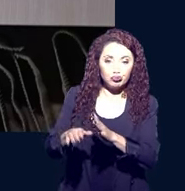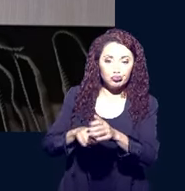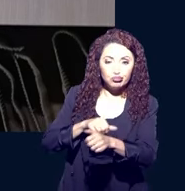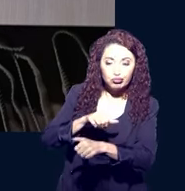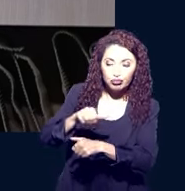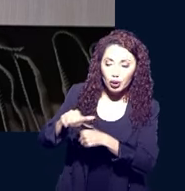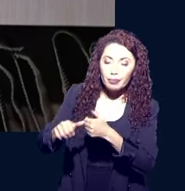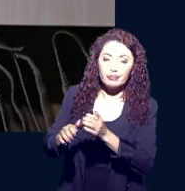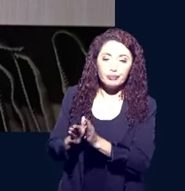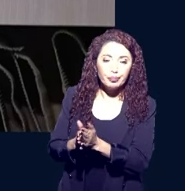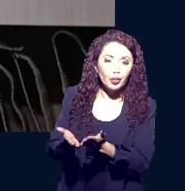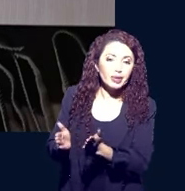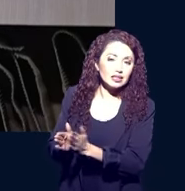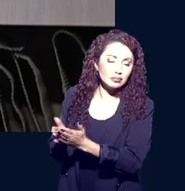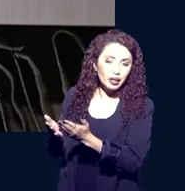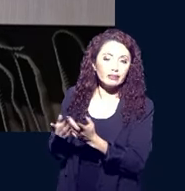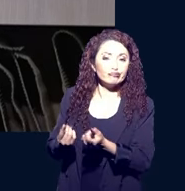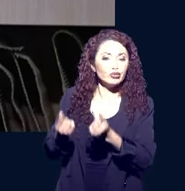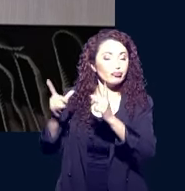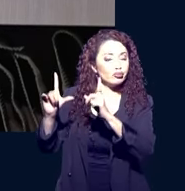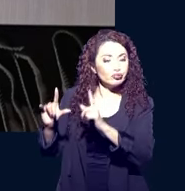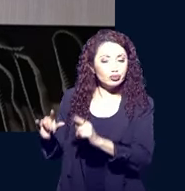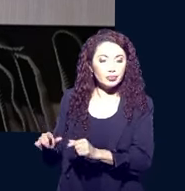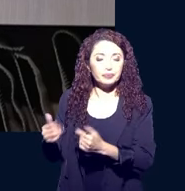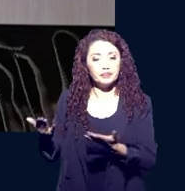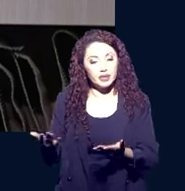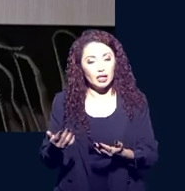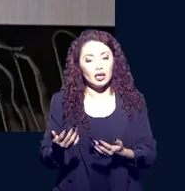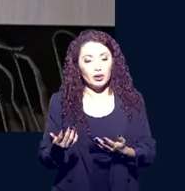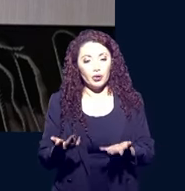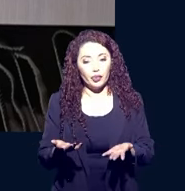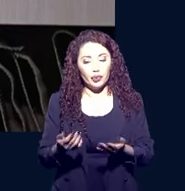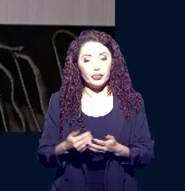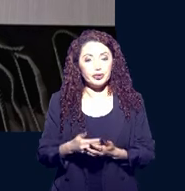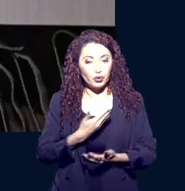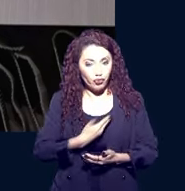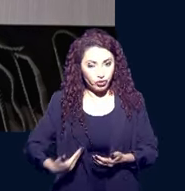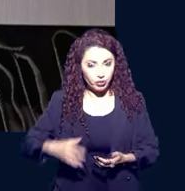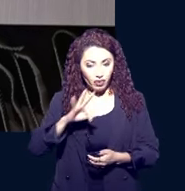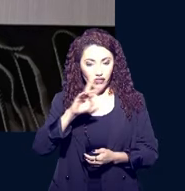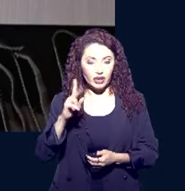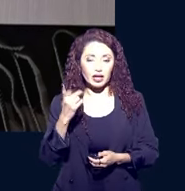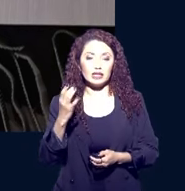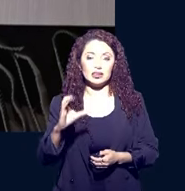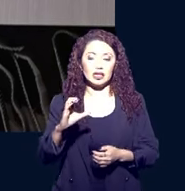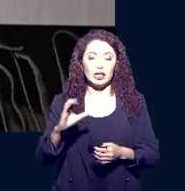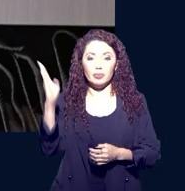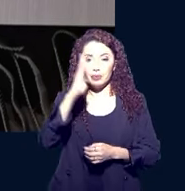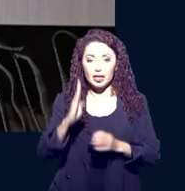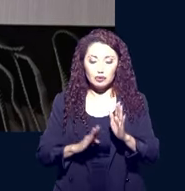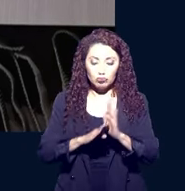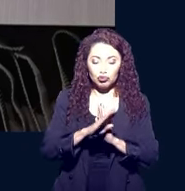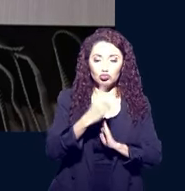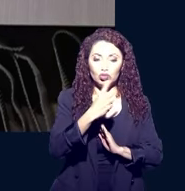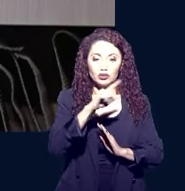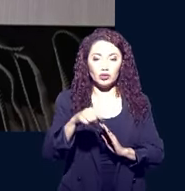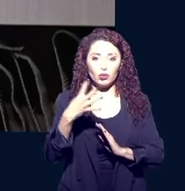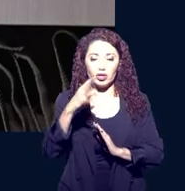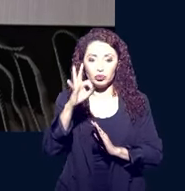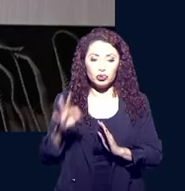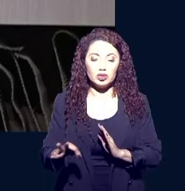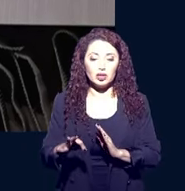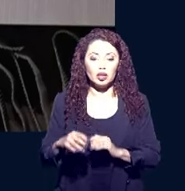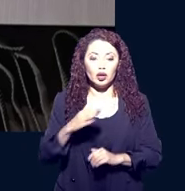as estatísticas nos últimos governos governo Fernando Henrique o Brasil cresceu 2,4 no governo